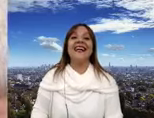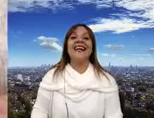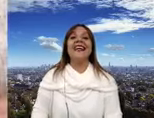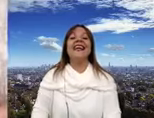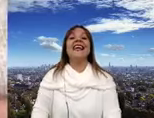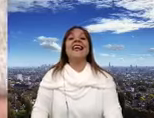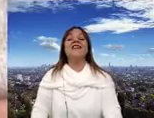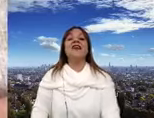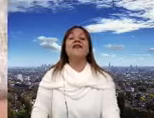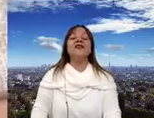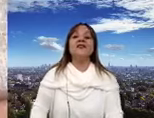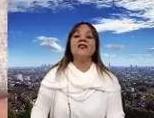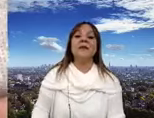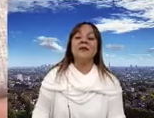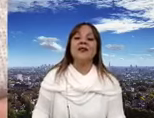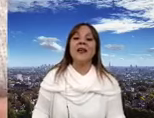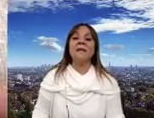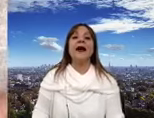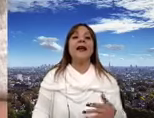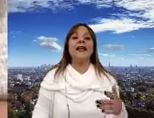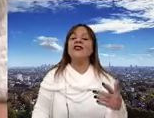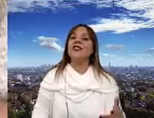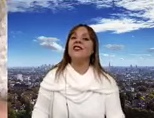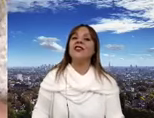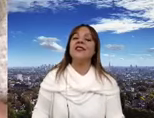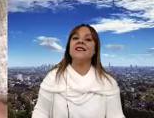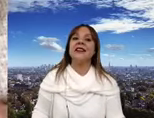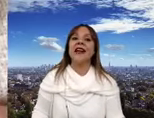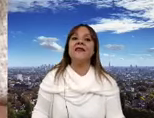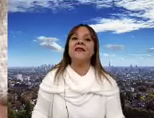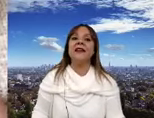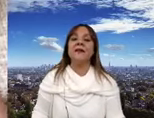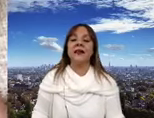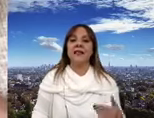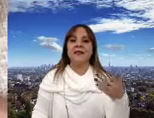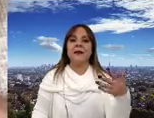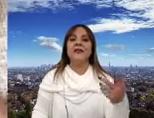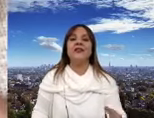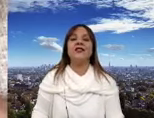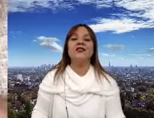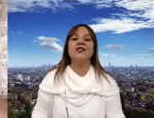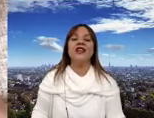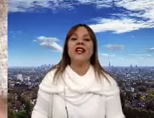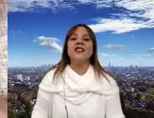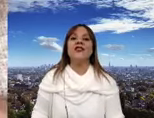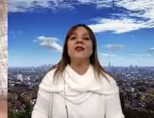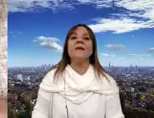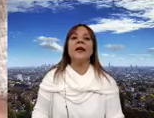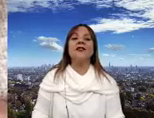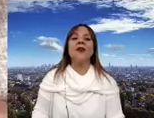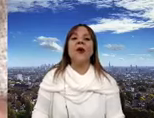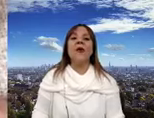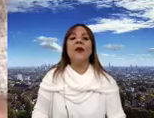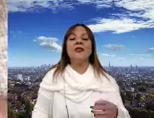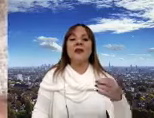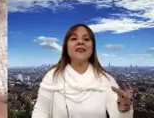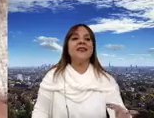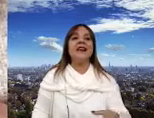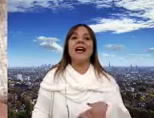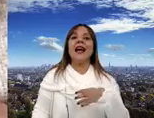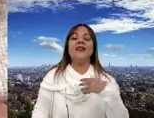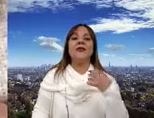E Jefferson, você repara aí no dia a dia da Stephanie, também nesse período aí de isolamento, o quanto o